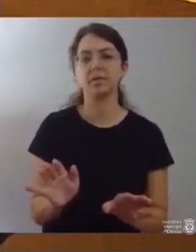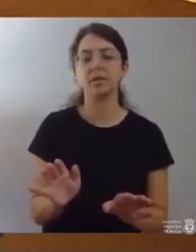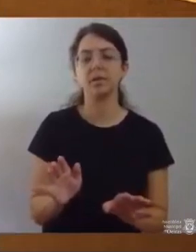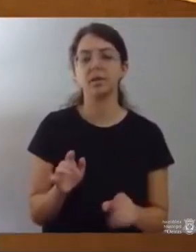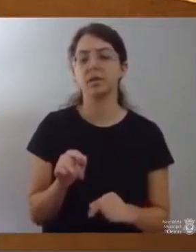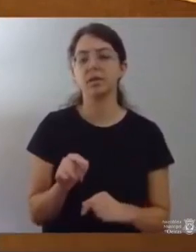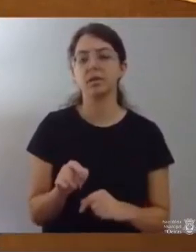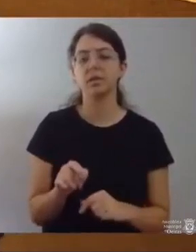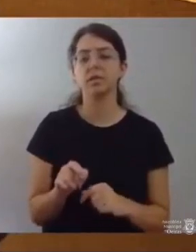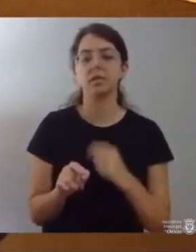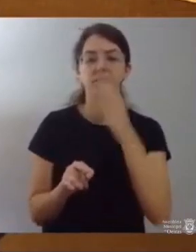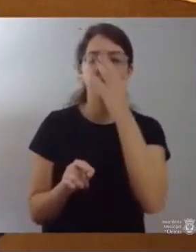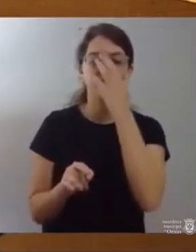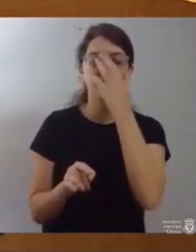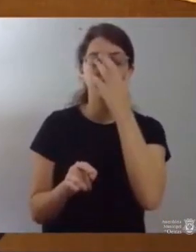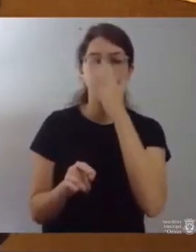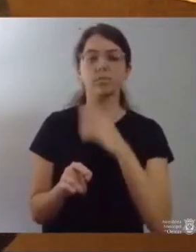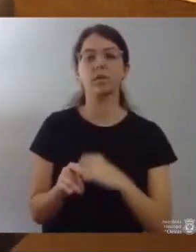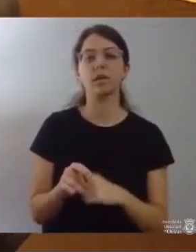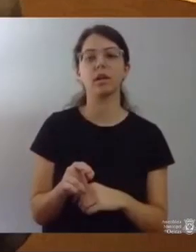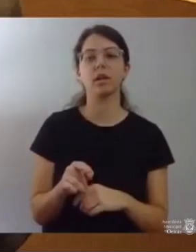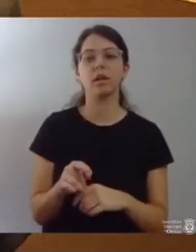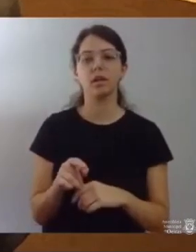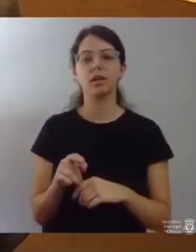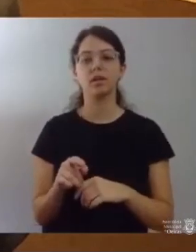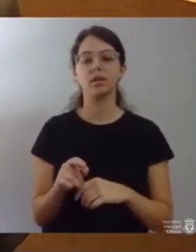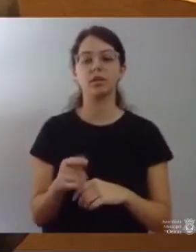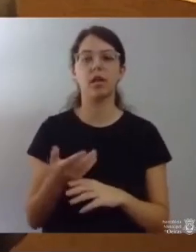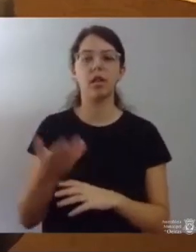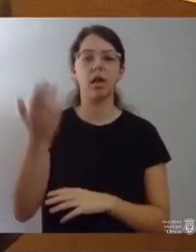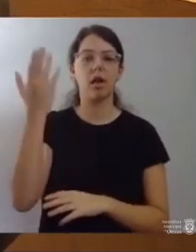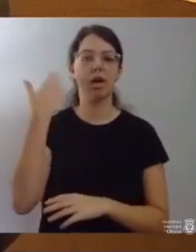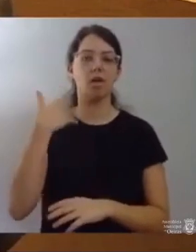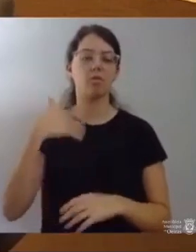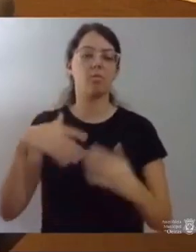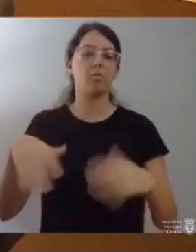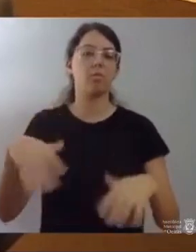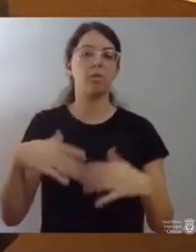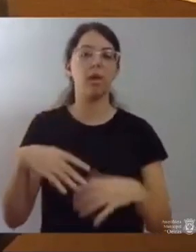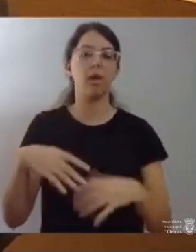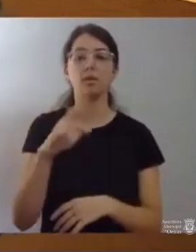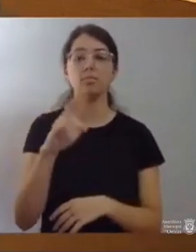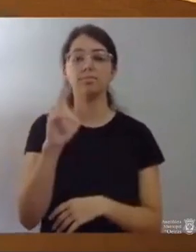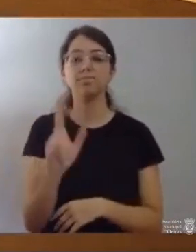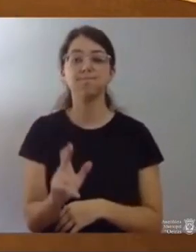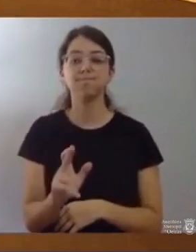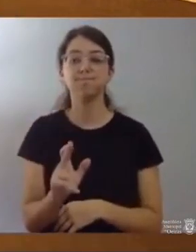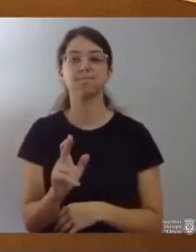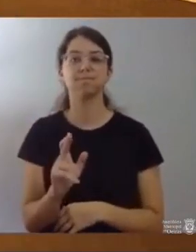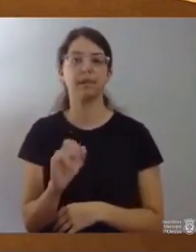se utilize o velho chavão de que esta redução no